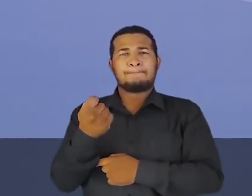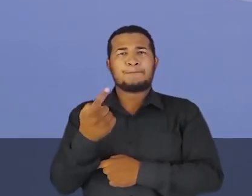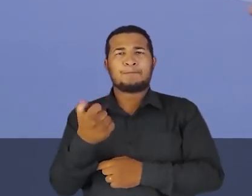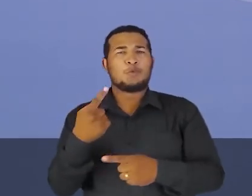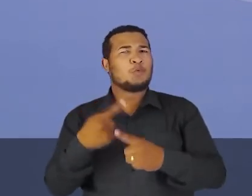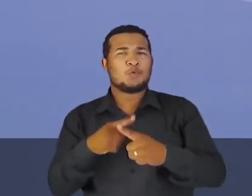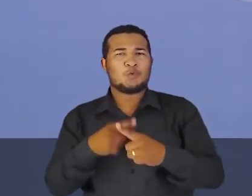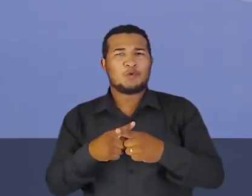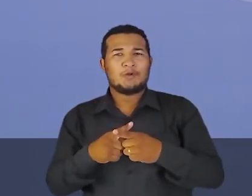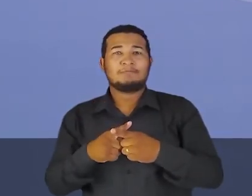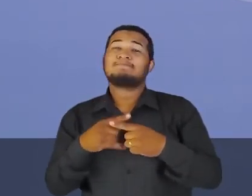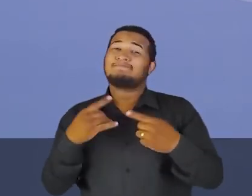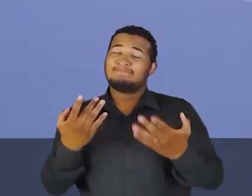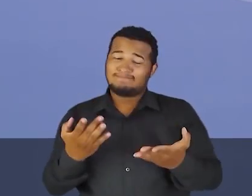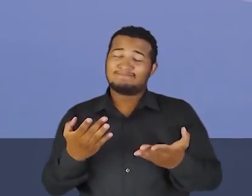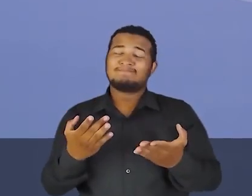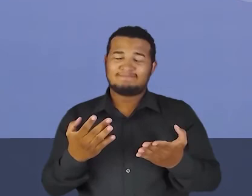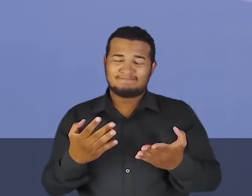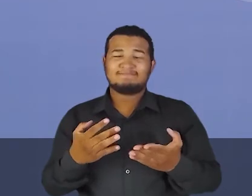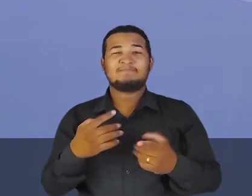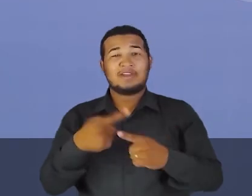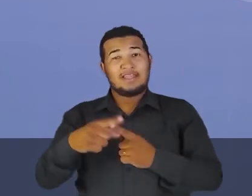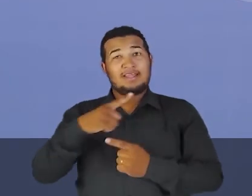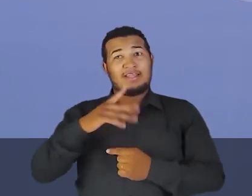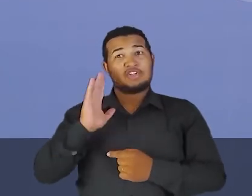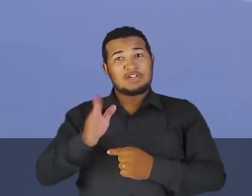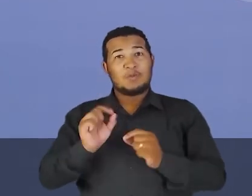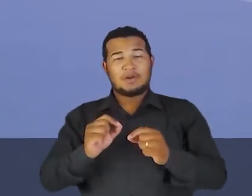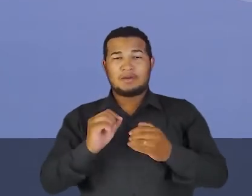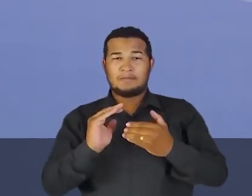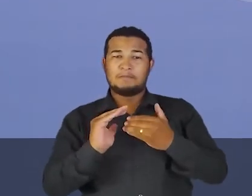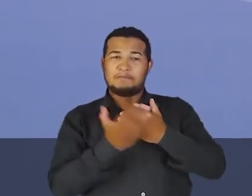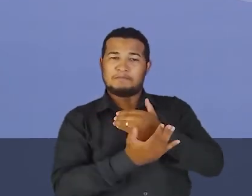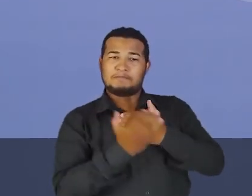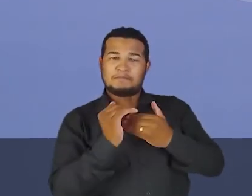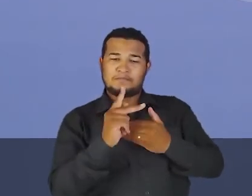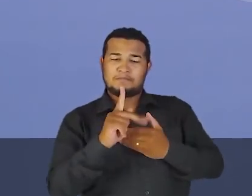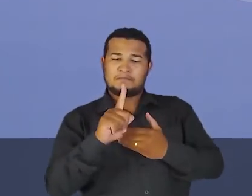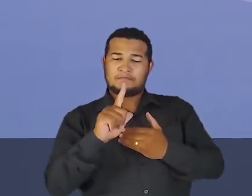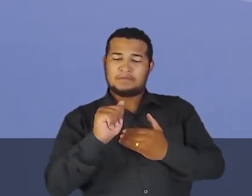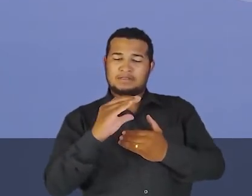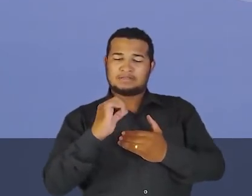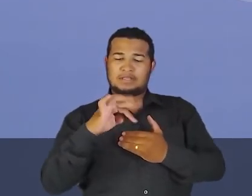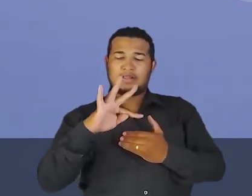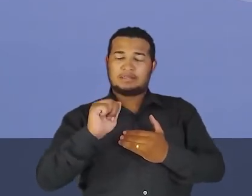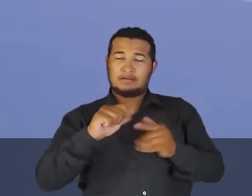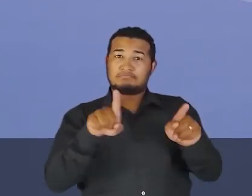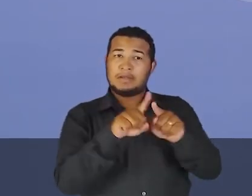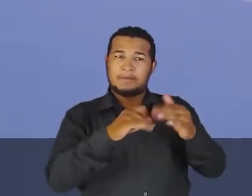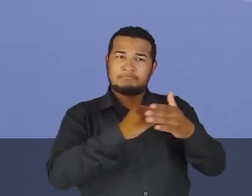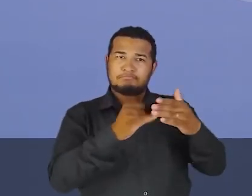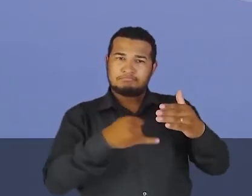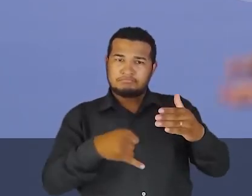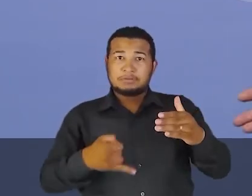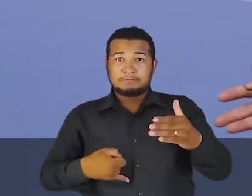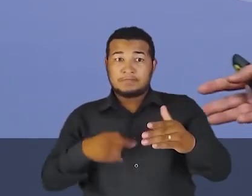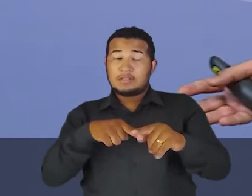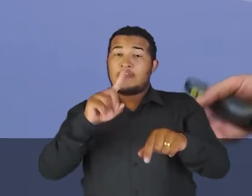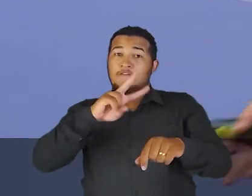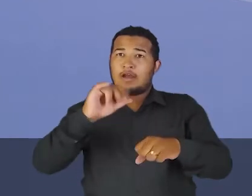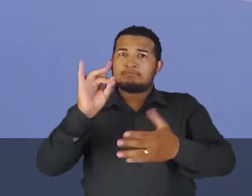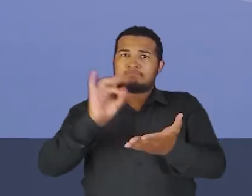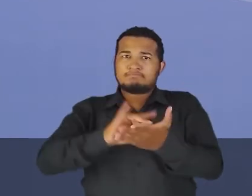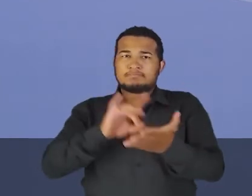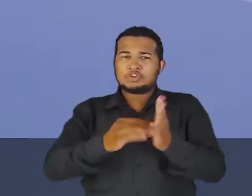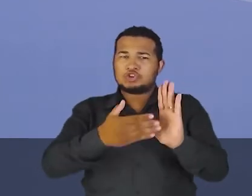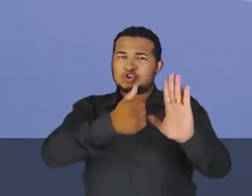desenvolvida em mamíferos, professor? Porque nós temos placenta e cordão umbilical. A placenta e o cordão umbilical vai fazer essa retirada de excretas.